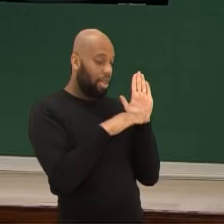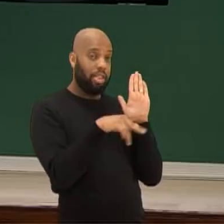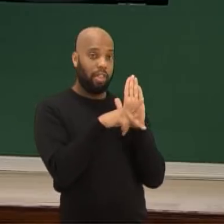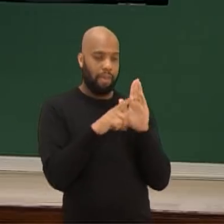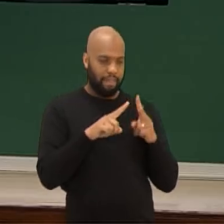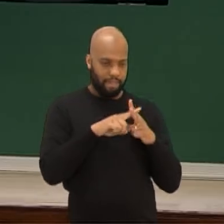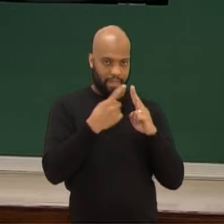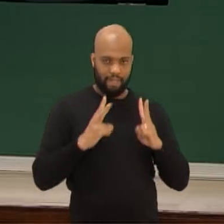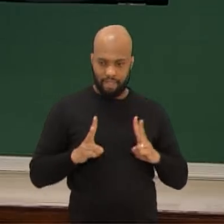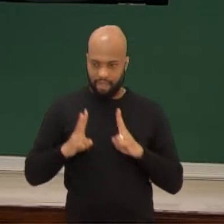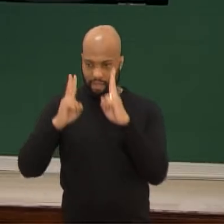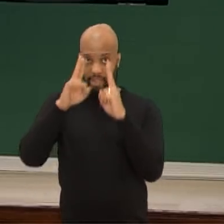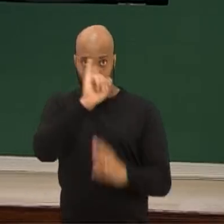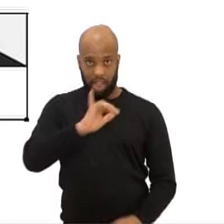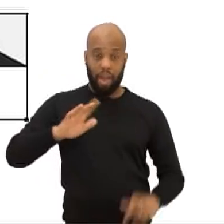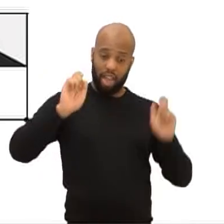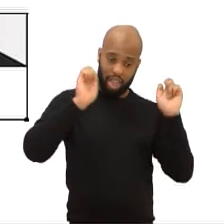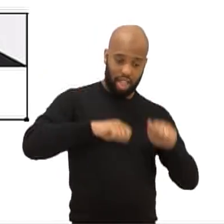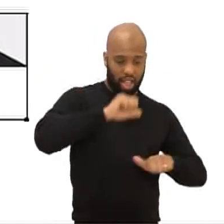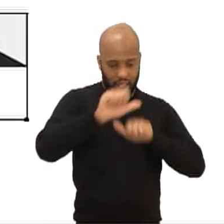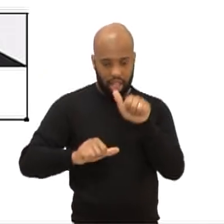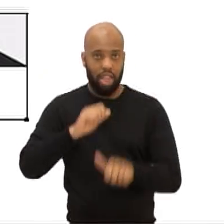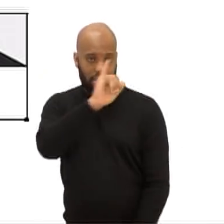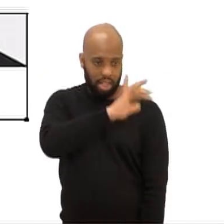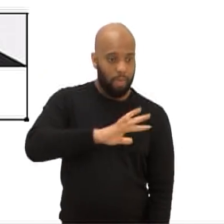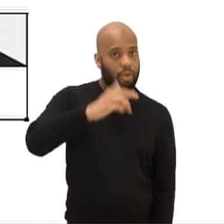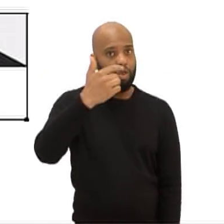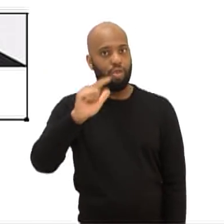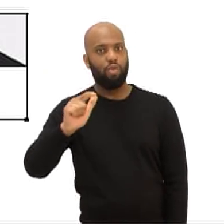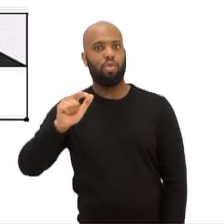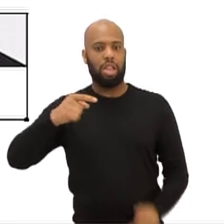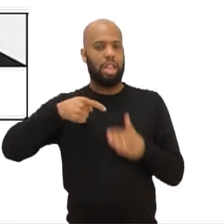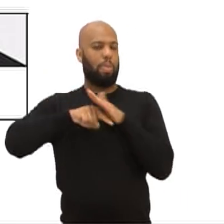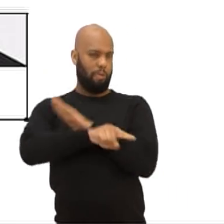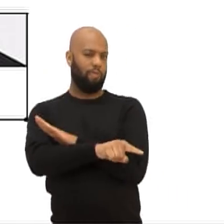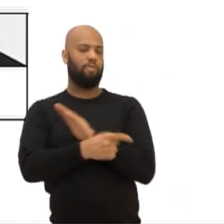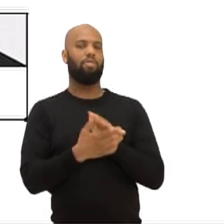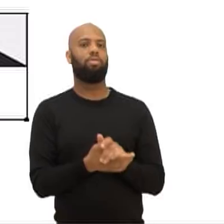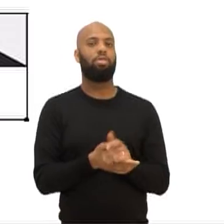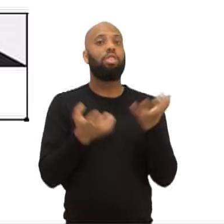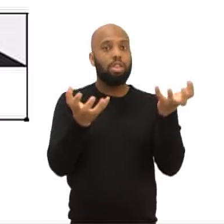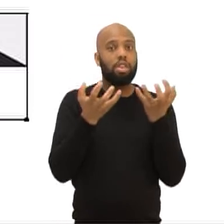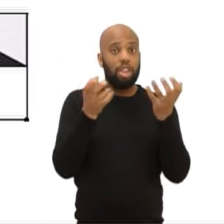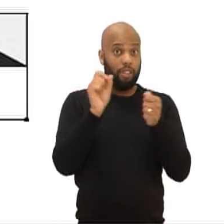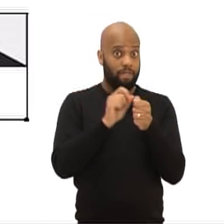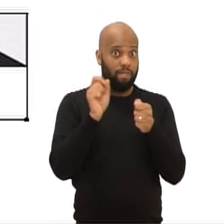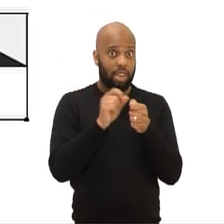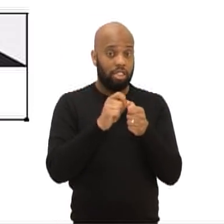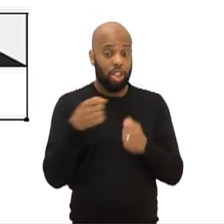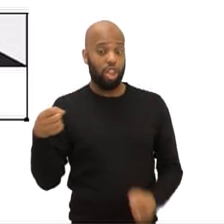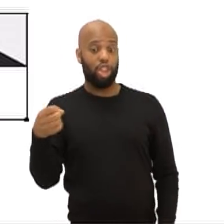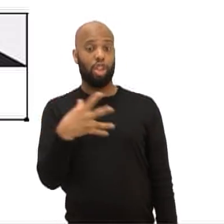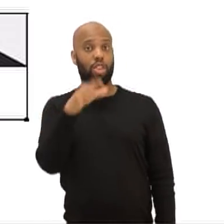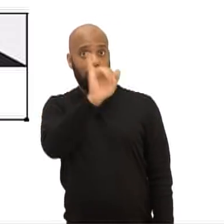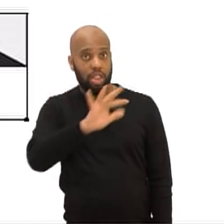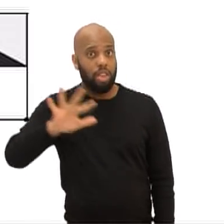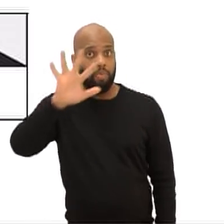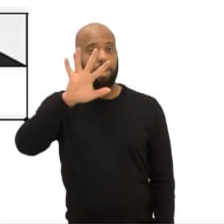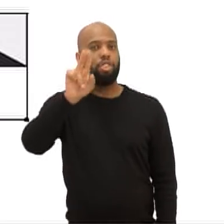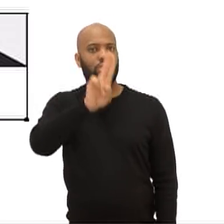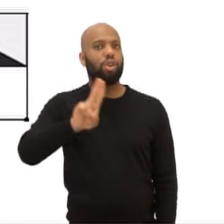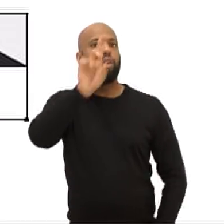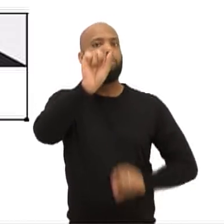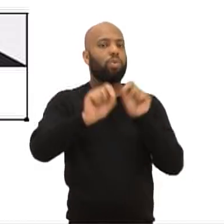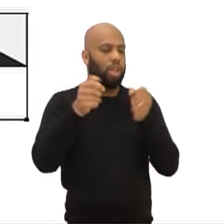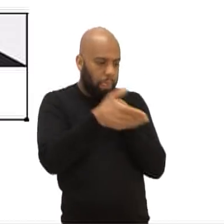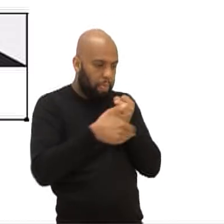imagens, ele possibilita transformar figuras em outras mais complexas. Deseja-se construir uma nova figura a